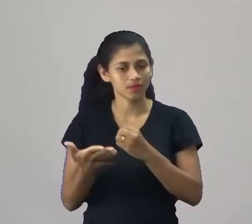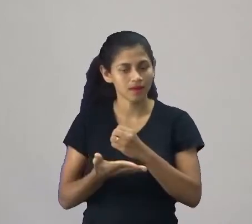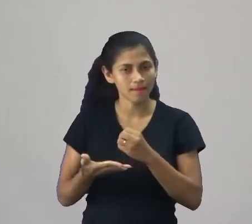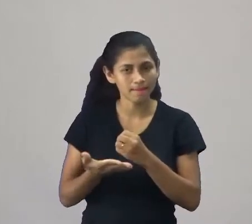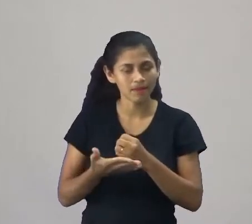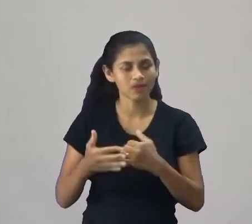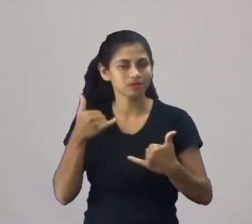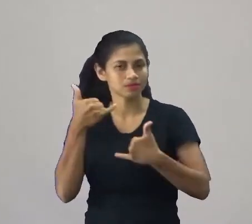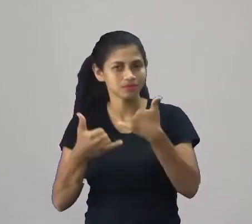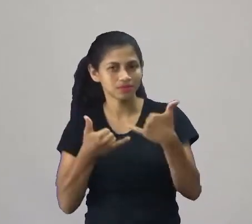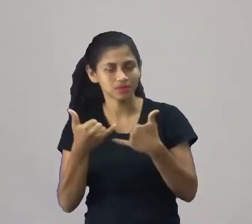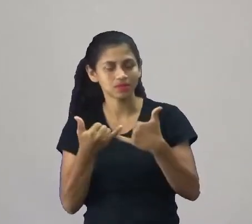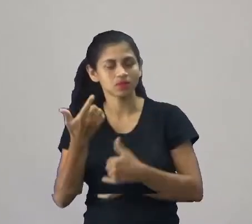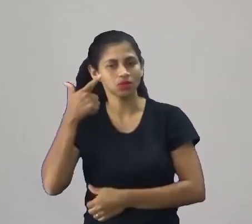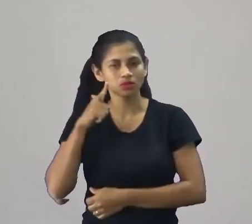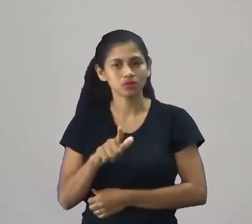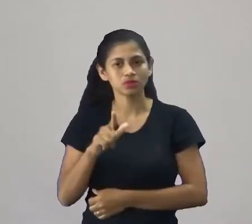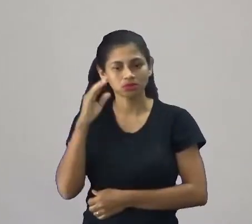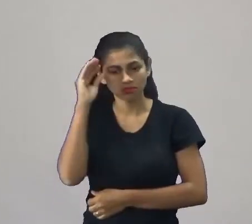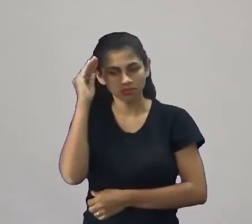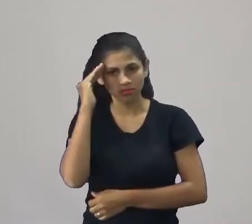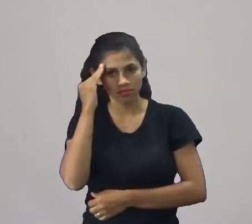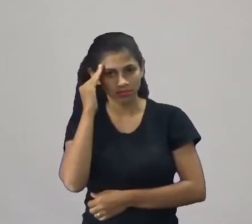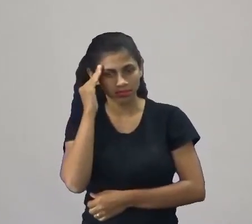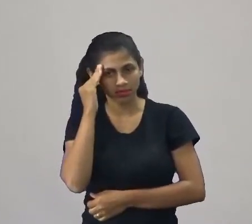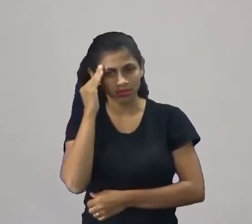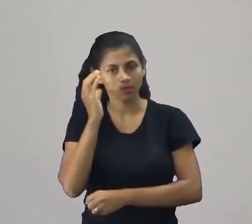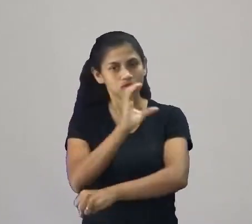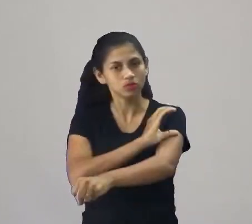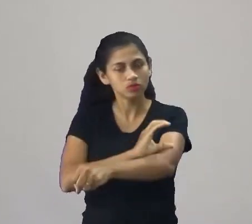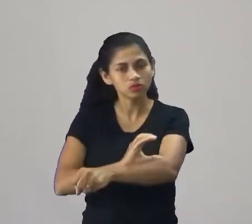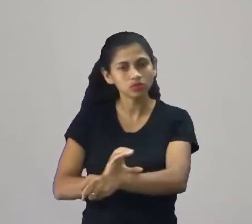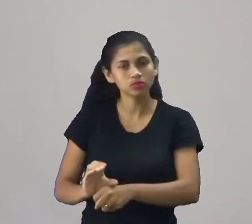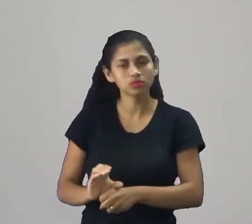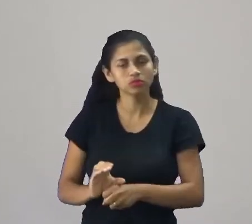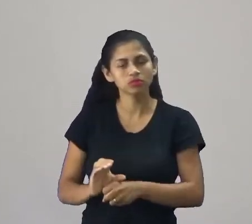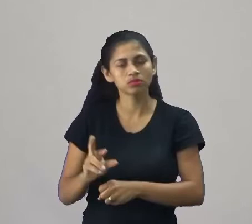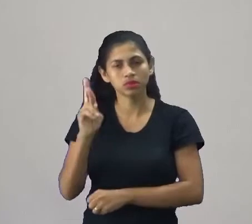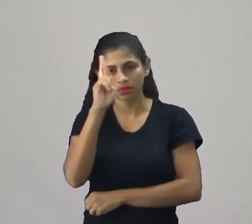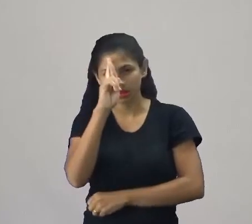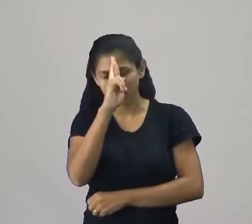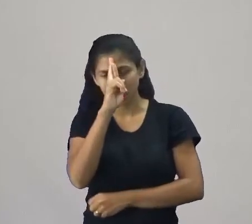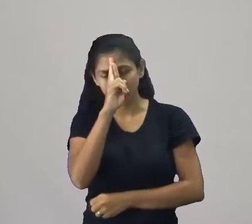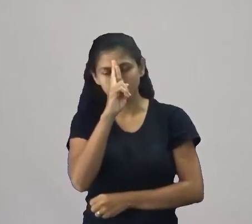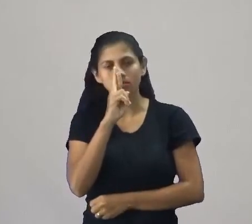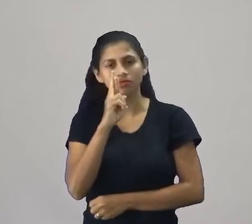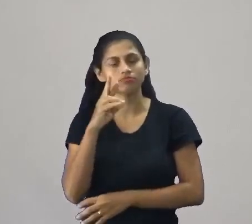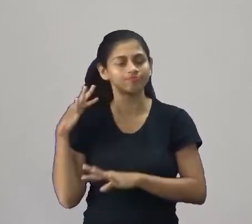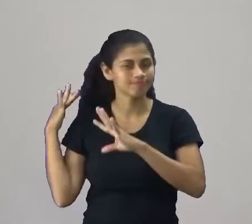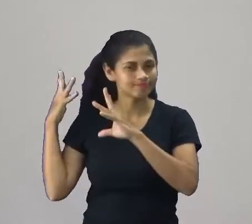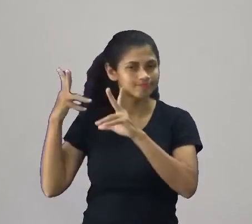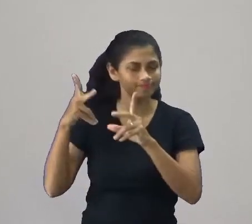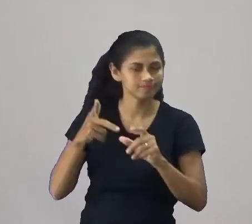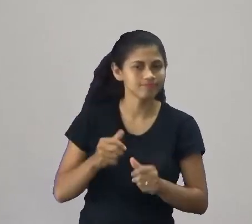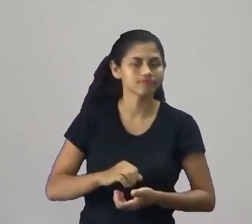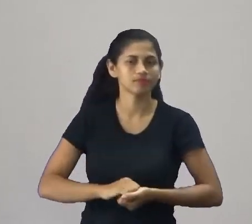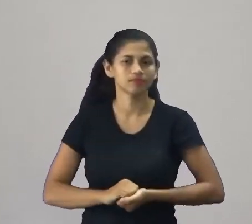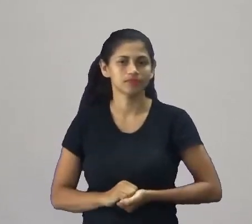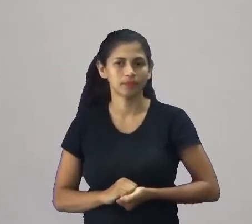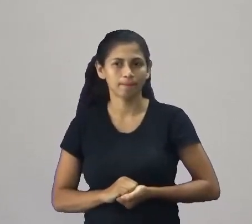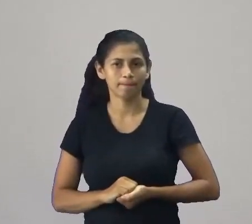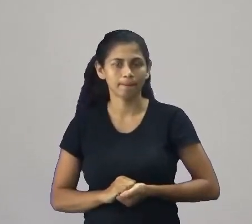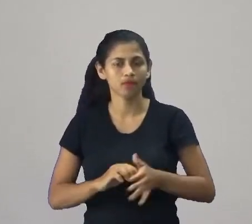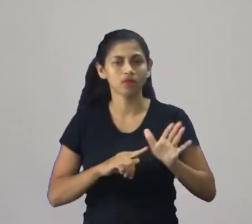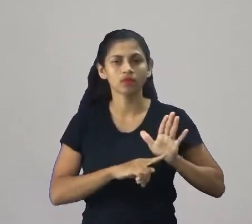na brincadeira, a gente consegue entender costumes que a história nos traz. A gente vai, daqui a pouco eu vou apresentar para vocês